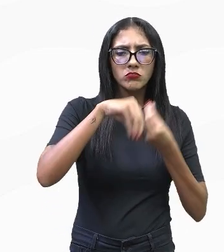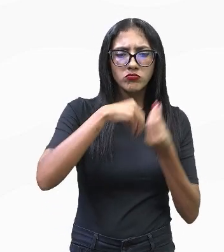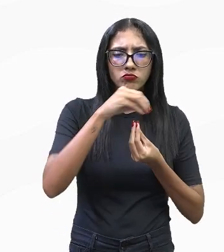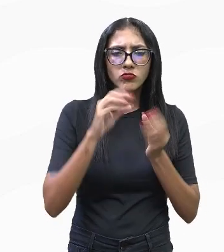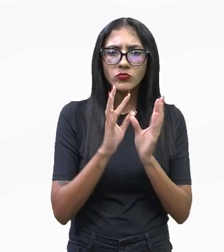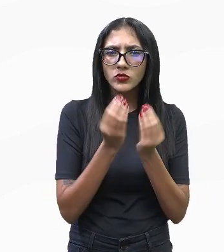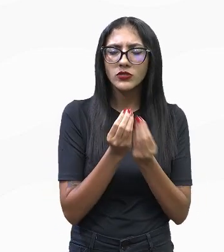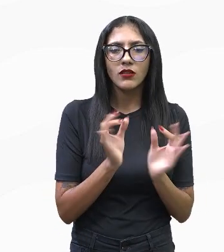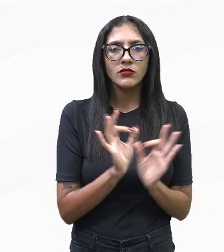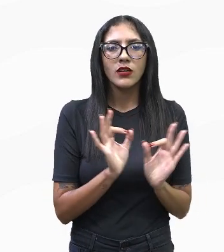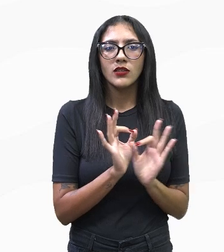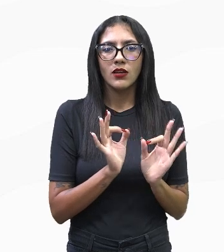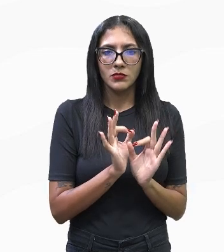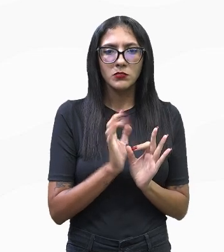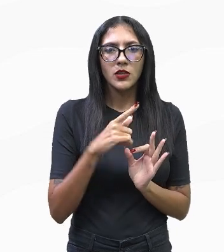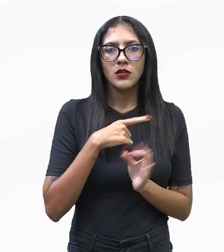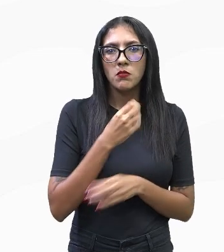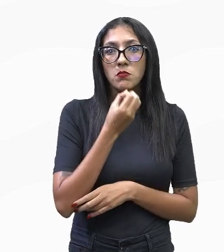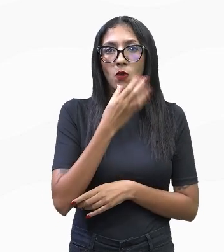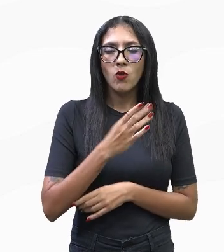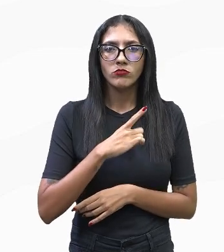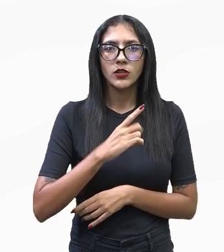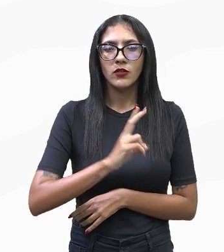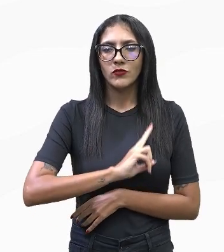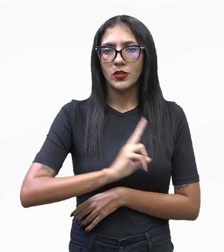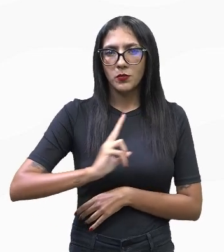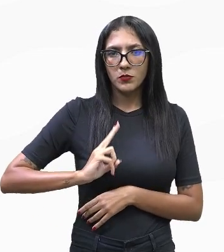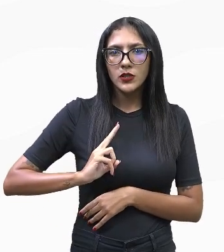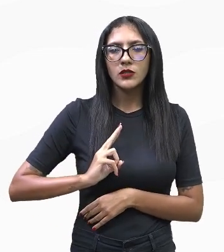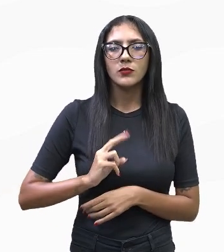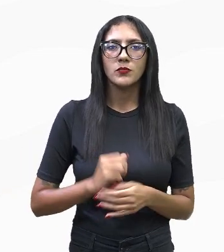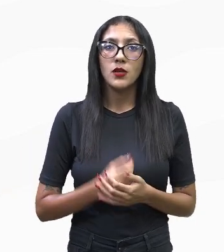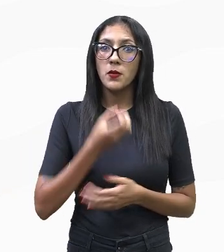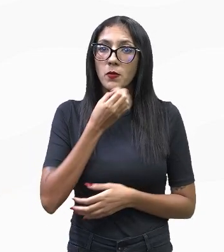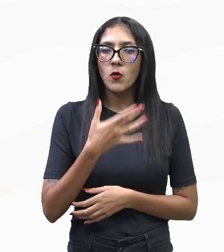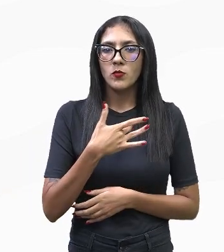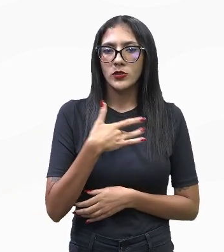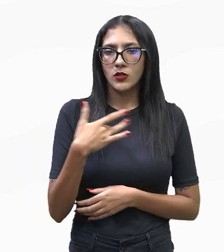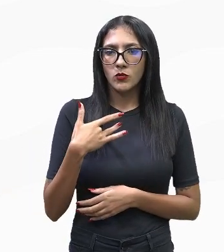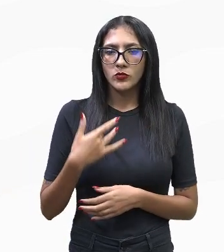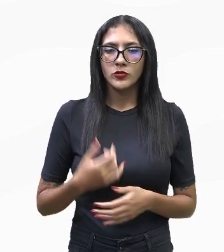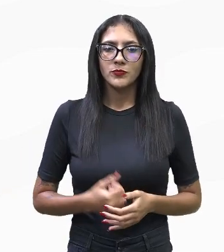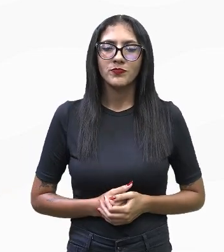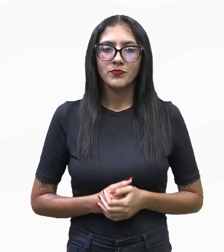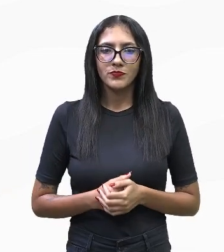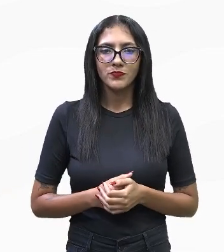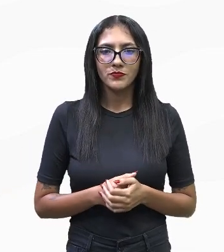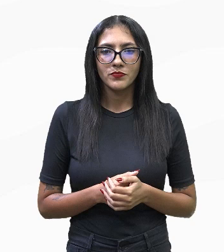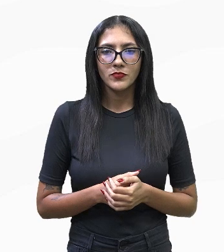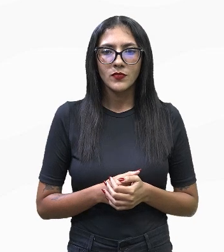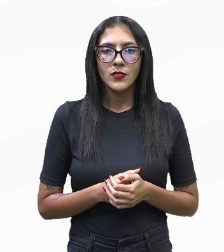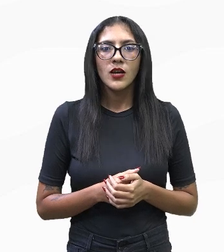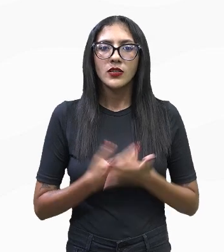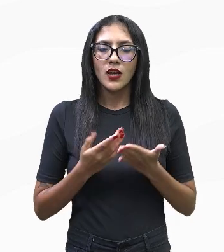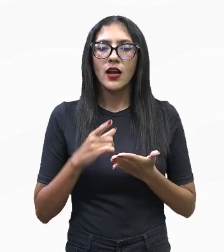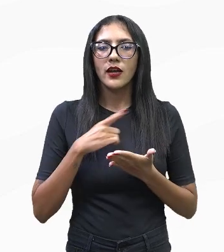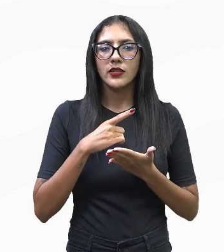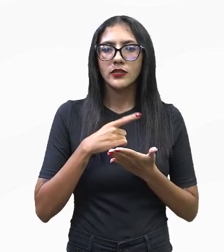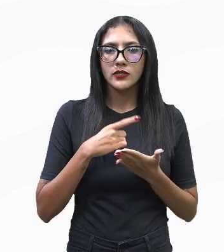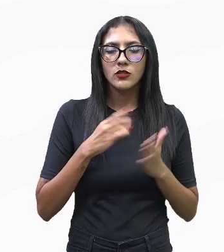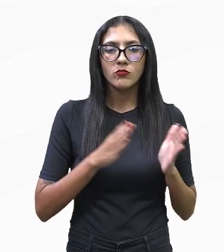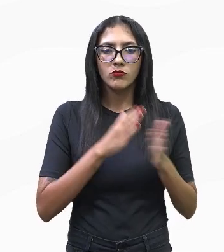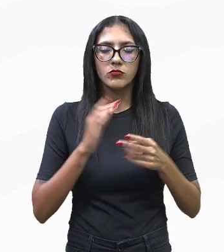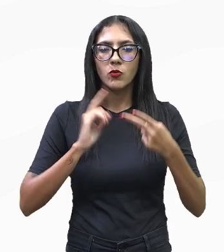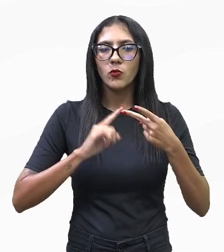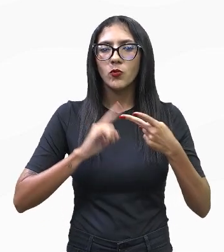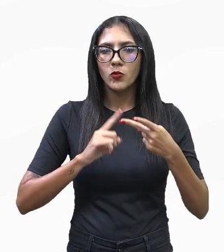e eles são ricos em vitaminas e minerais e fazem bem à saúde. Perfeito. Daí a indústria faz um processo chamado minimamente